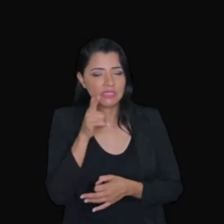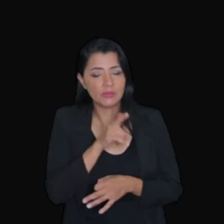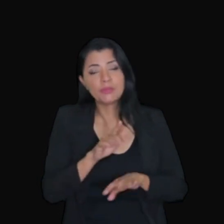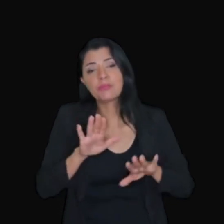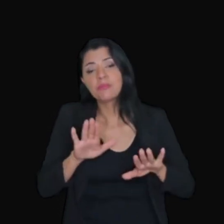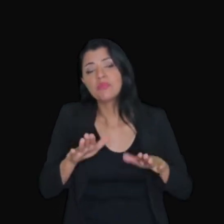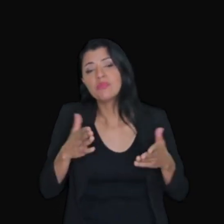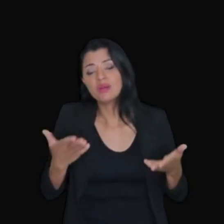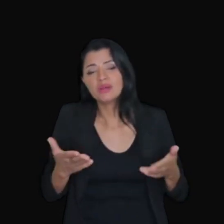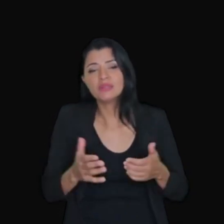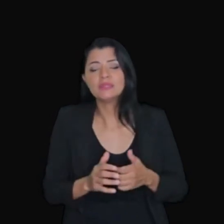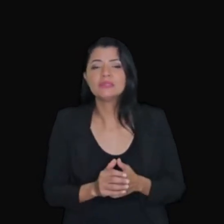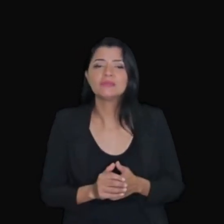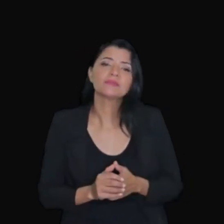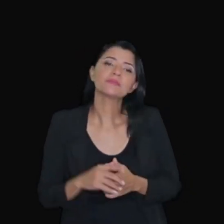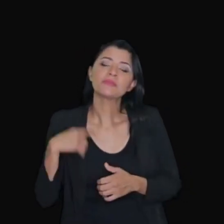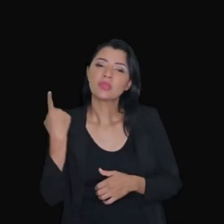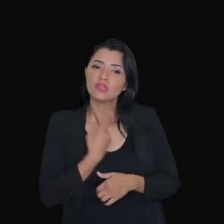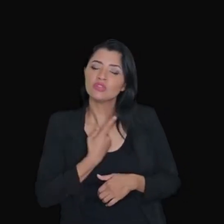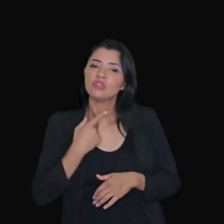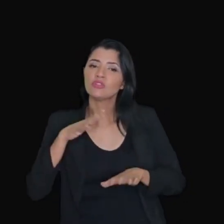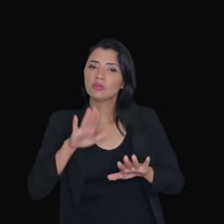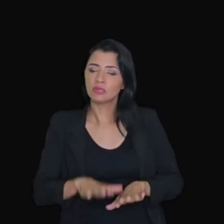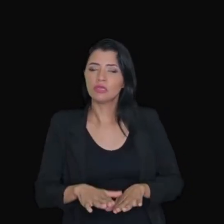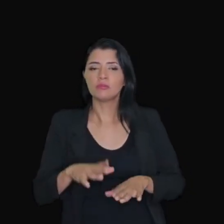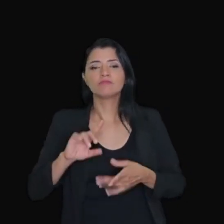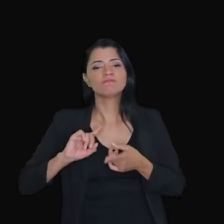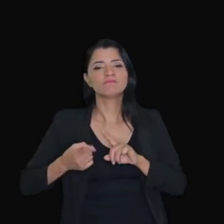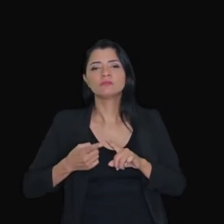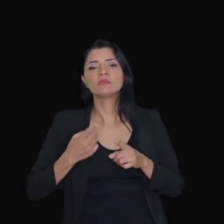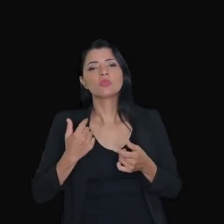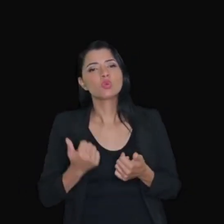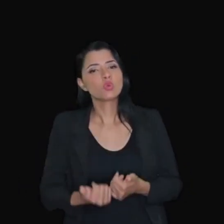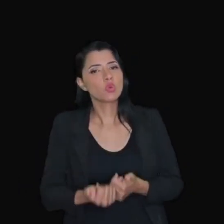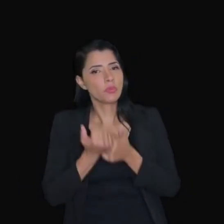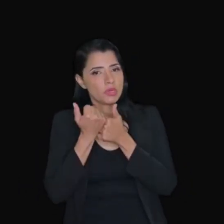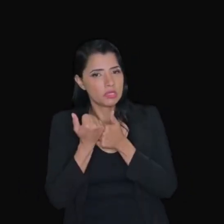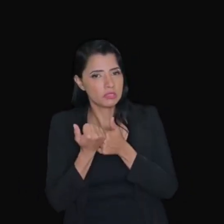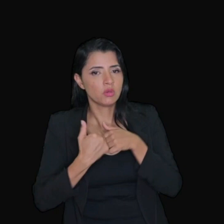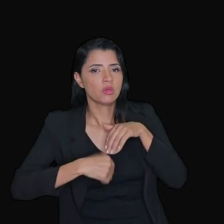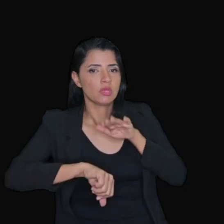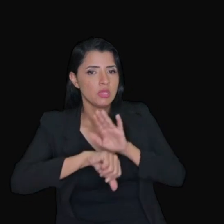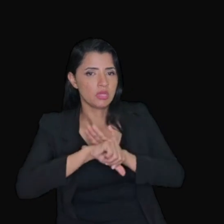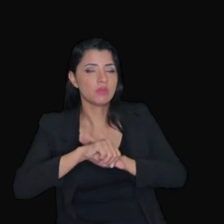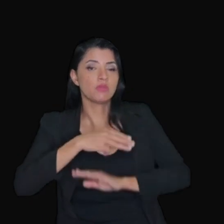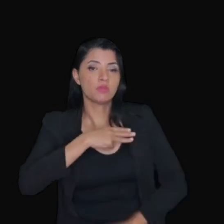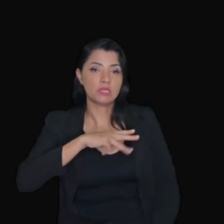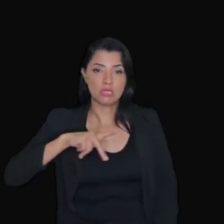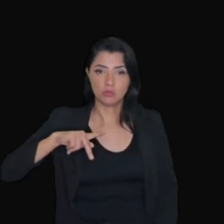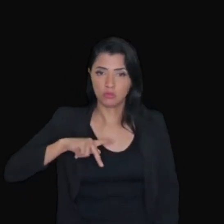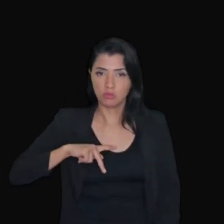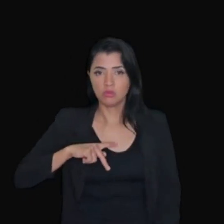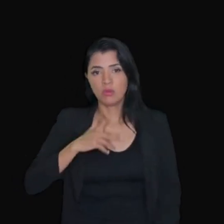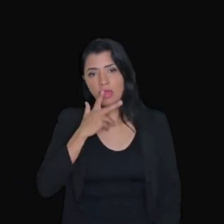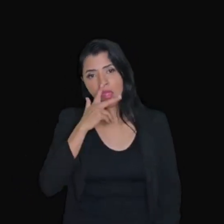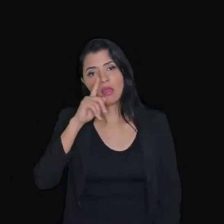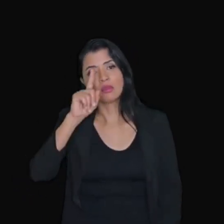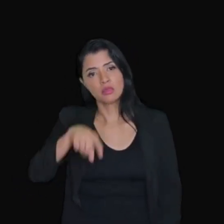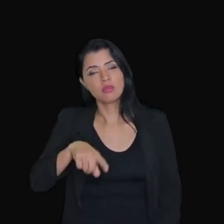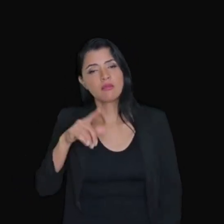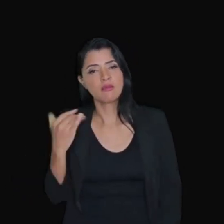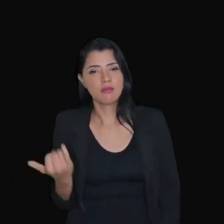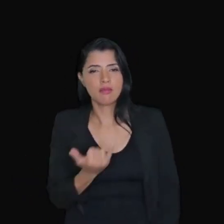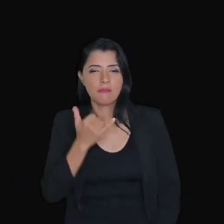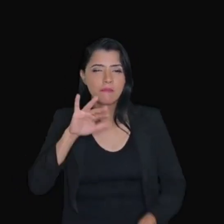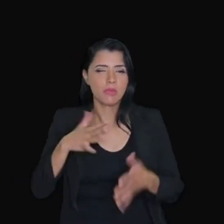Mas estamos aqui para tratar de cooperação entre ministérios públicos, e aí acho que seria